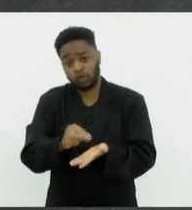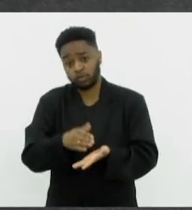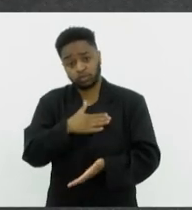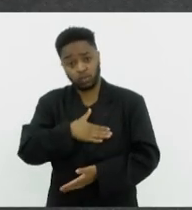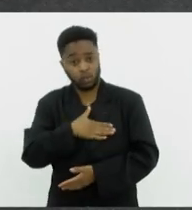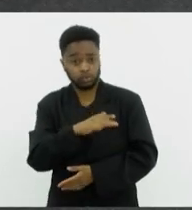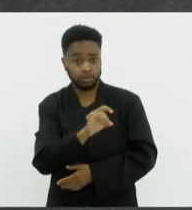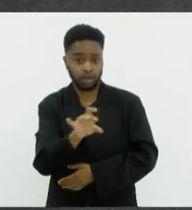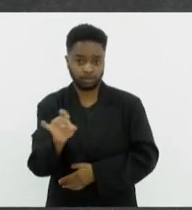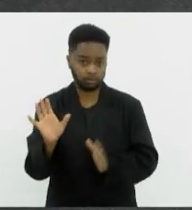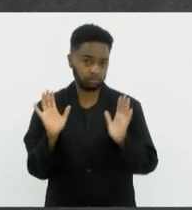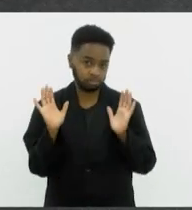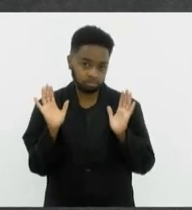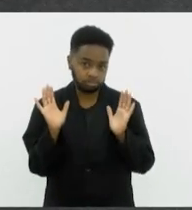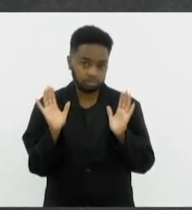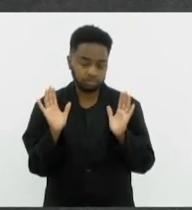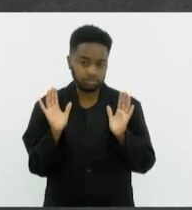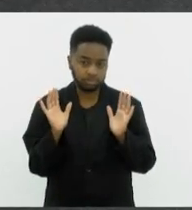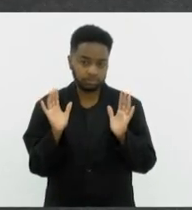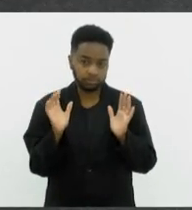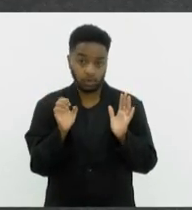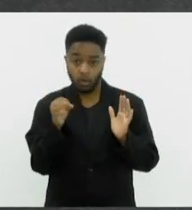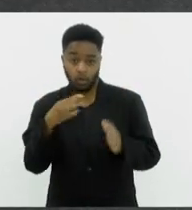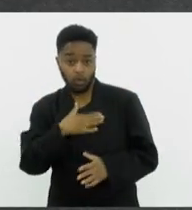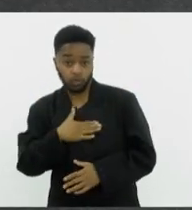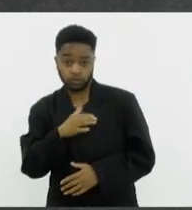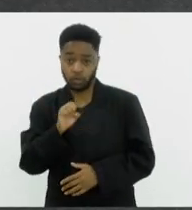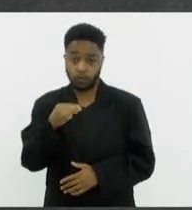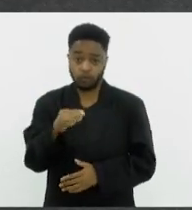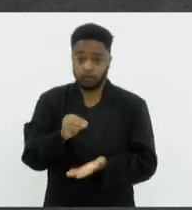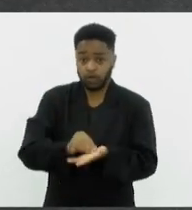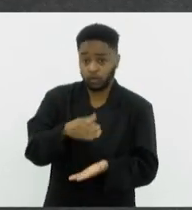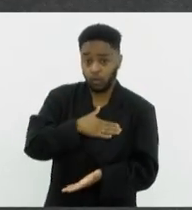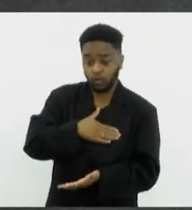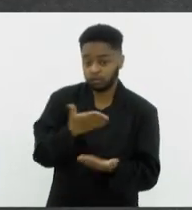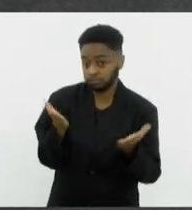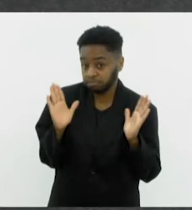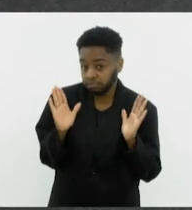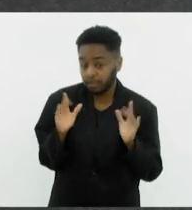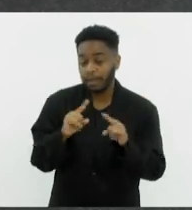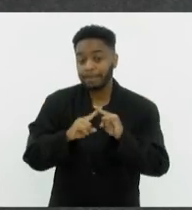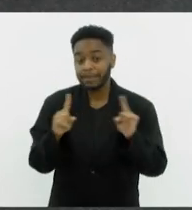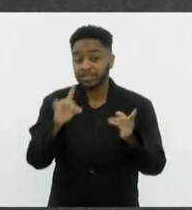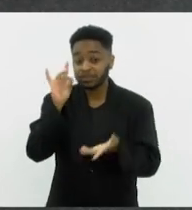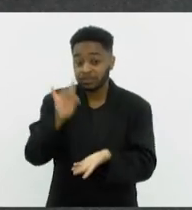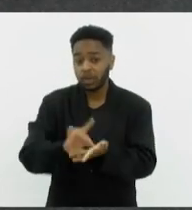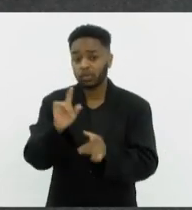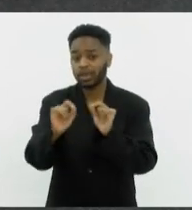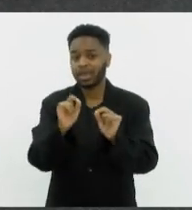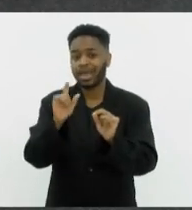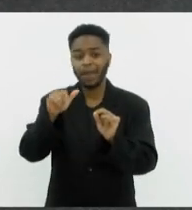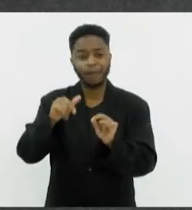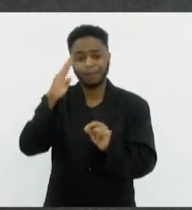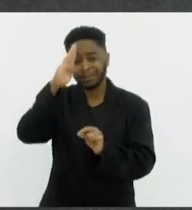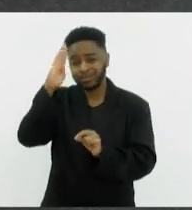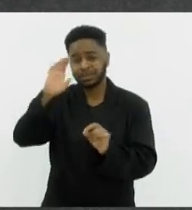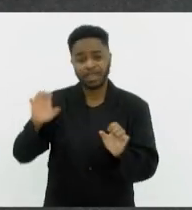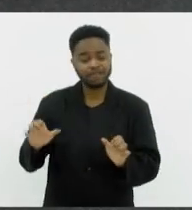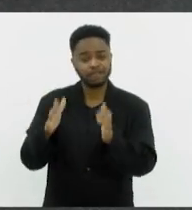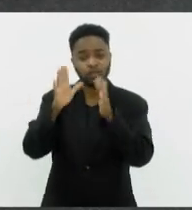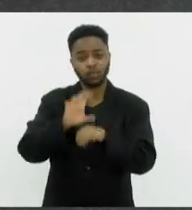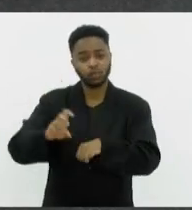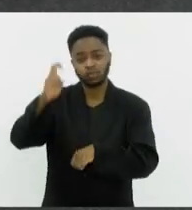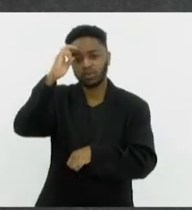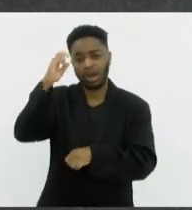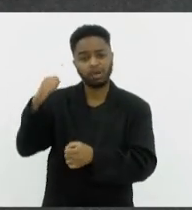um. Do gosto ou do mau gosto. O fato é que foi o maior evento cultural